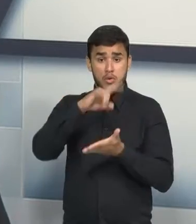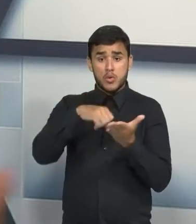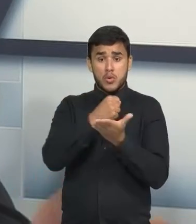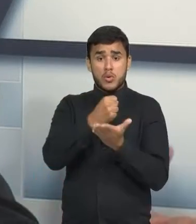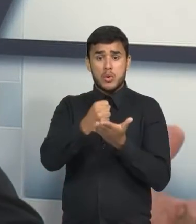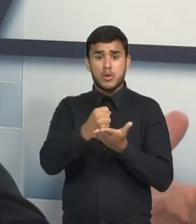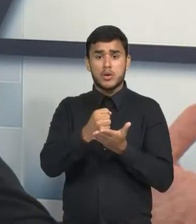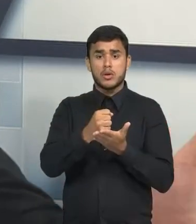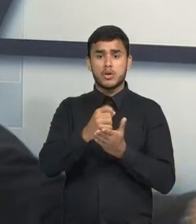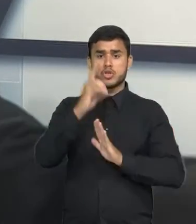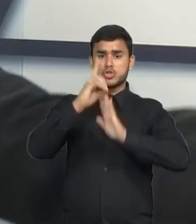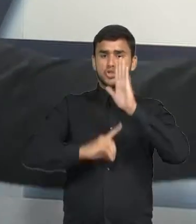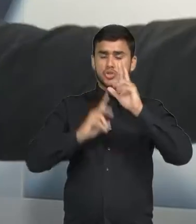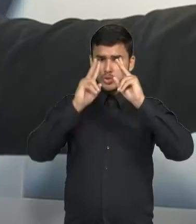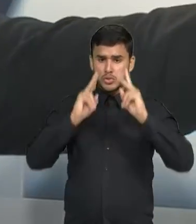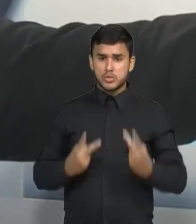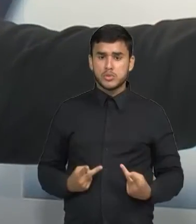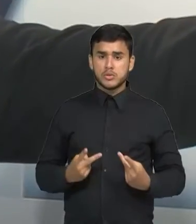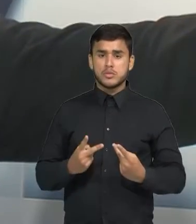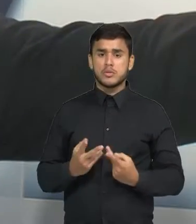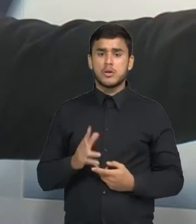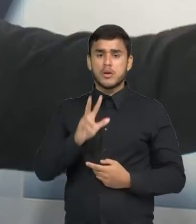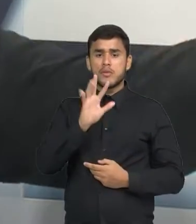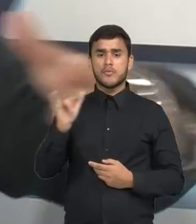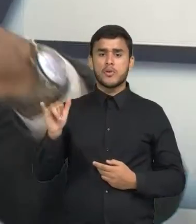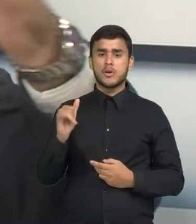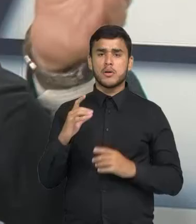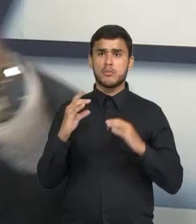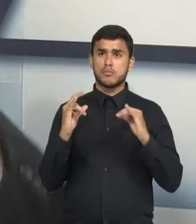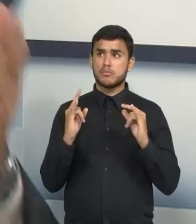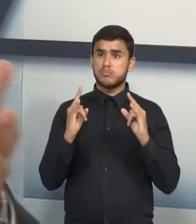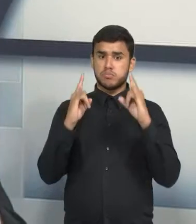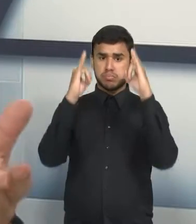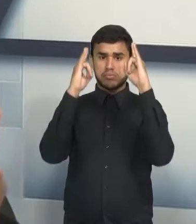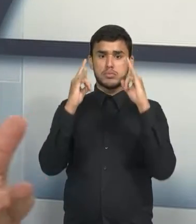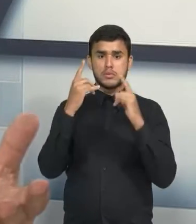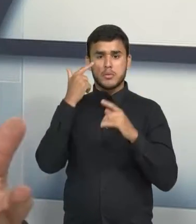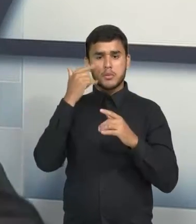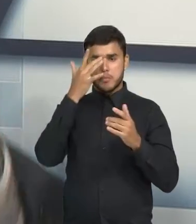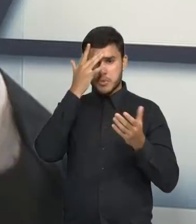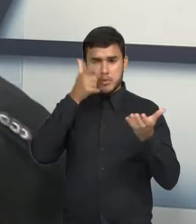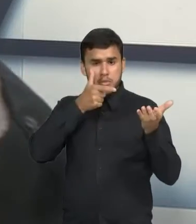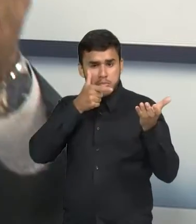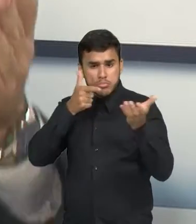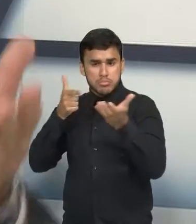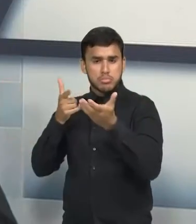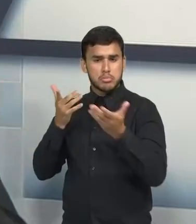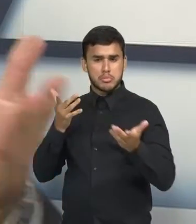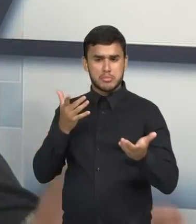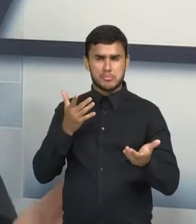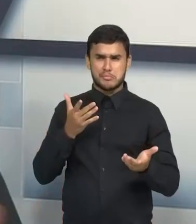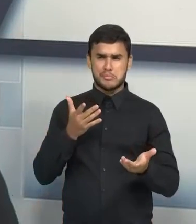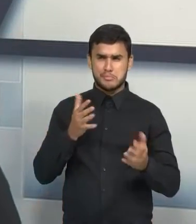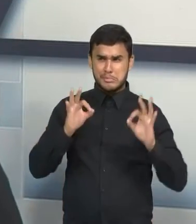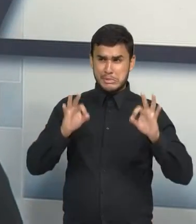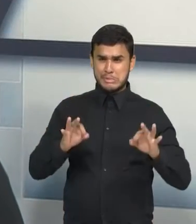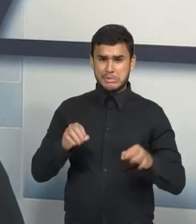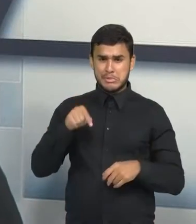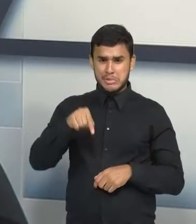tão louca a coisa que falaram em botar umas torres aqui no Ceará, teve gente que disse que ia ter atirador de elite. Como é que pode ter atirador de elite